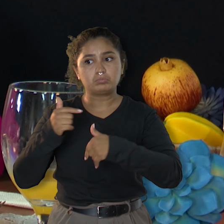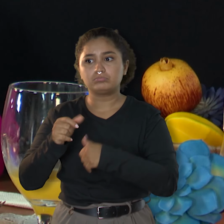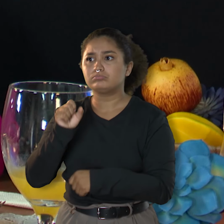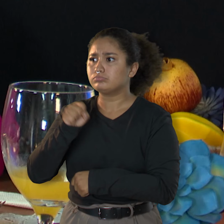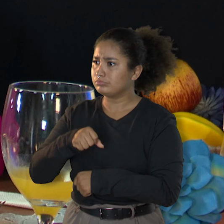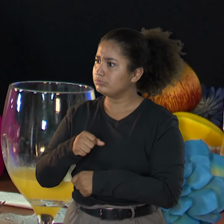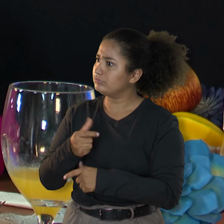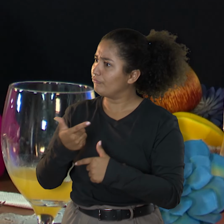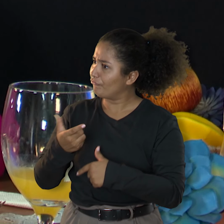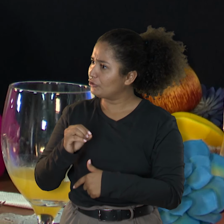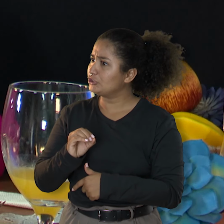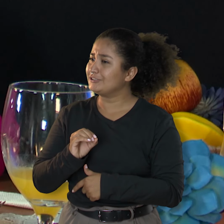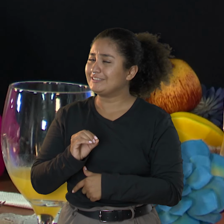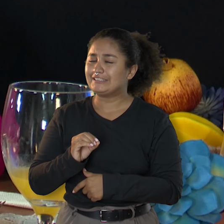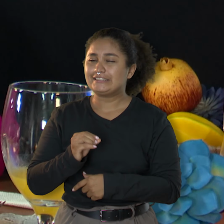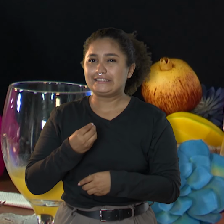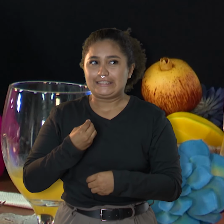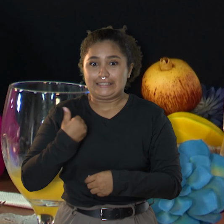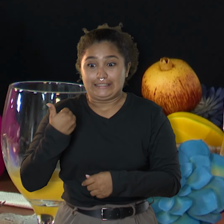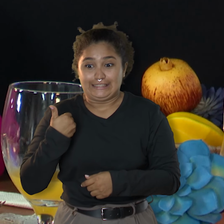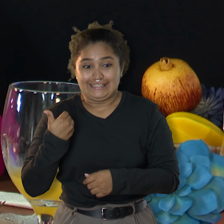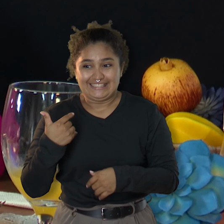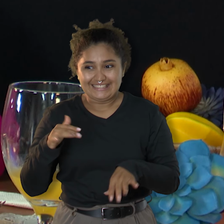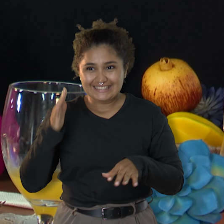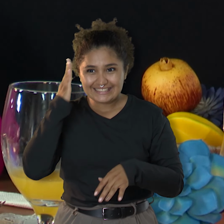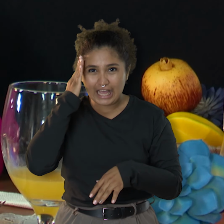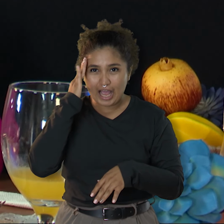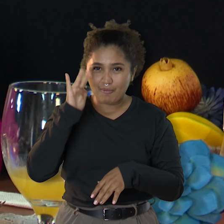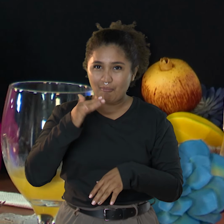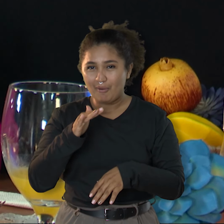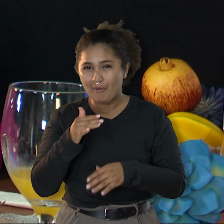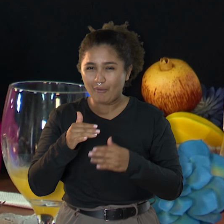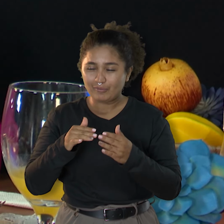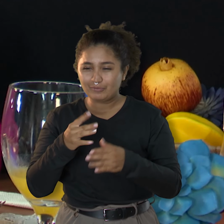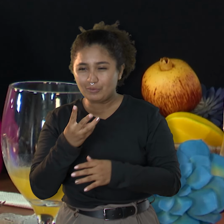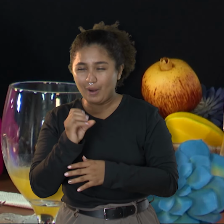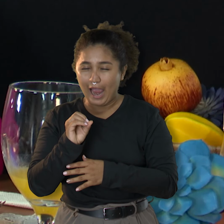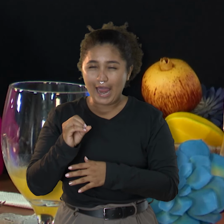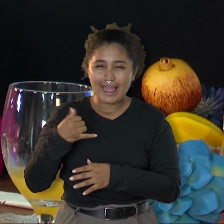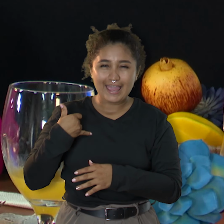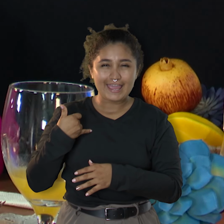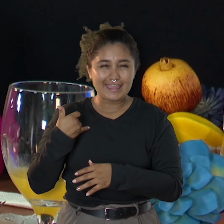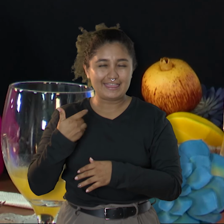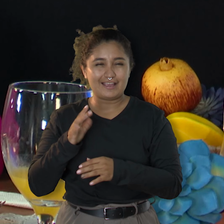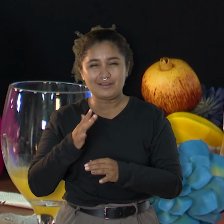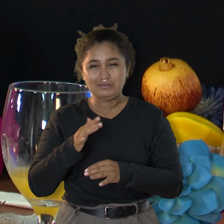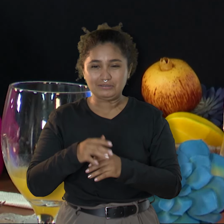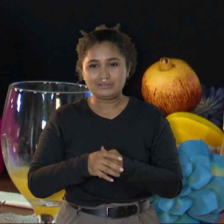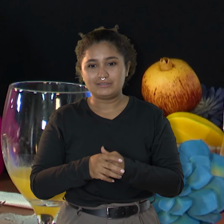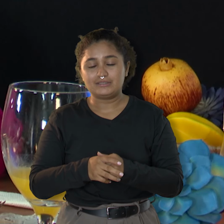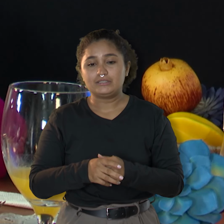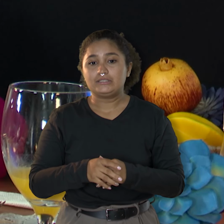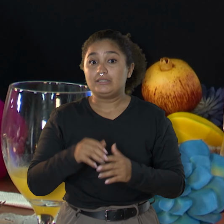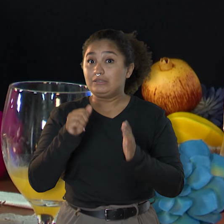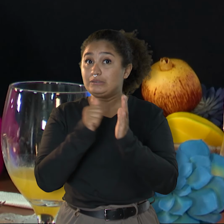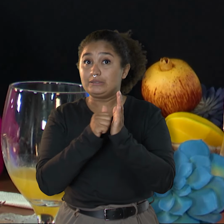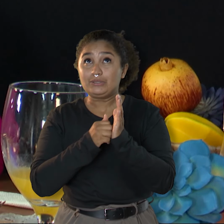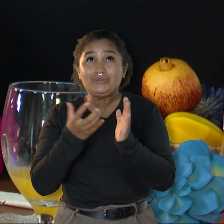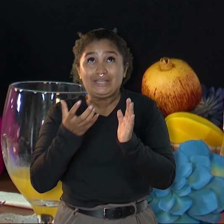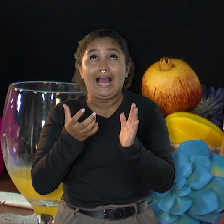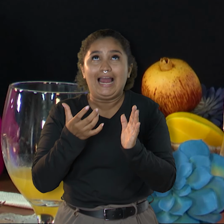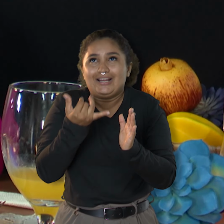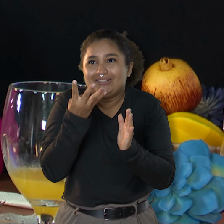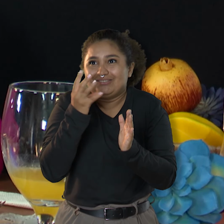tribunal. Aí você entrega a idade já, né? Então você já Eita, vê que a Tainá, pessoa... fala logo, já tá beirando os 40 aí. Tô batendo na porta do inclusive, eu tô doida pra fazer